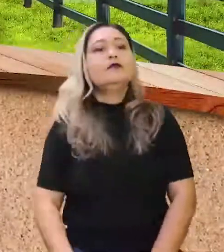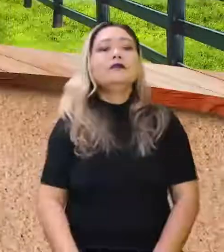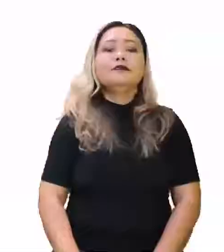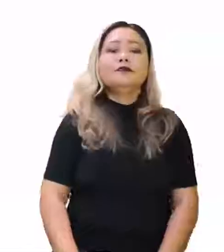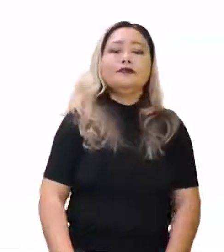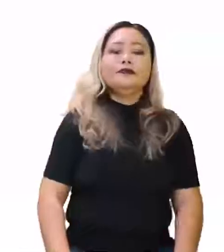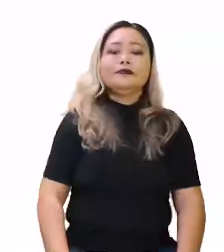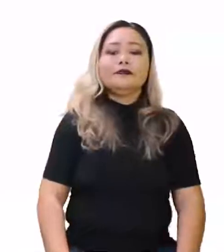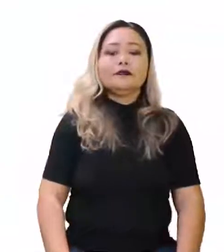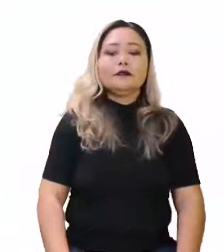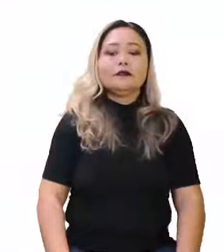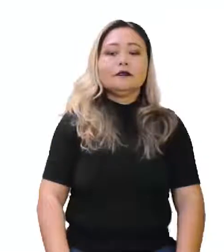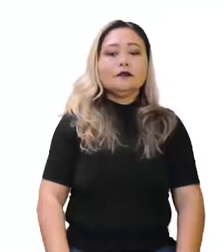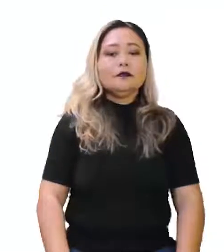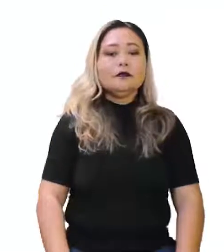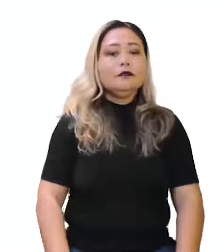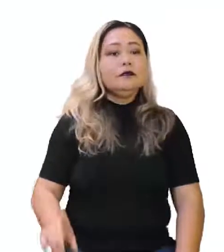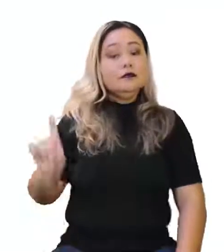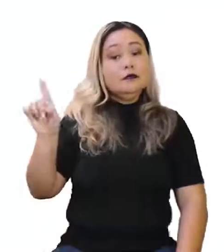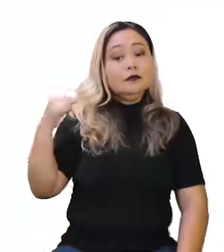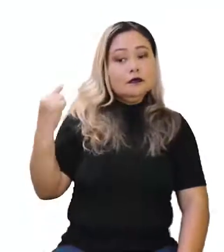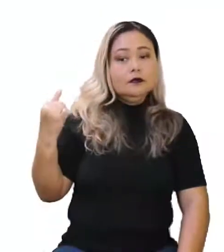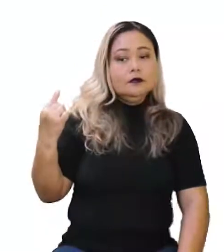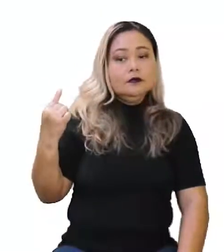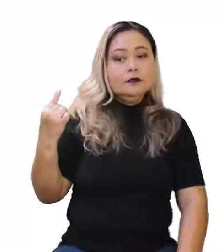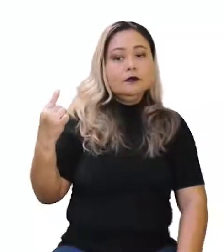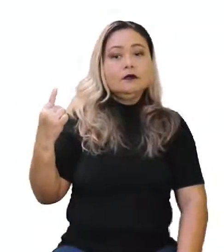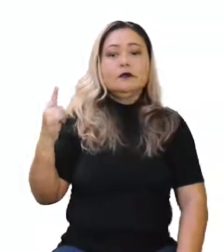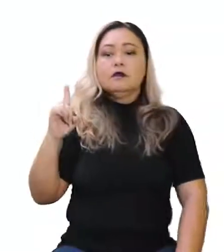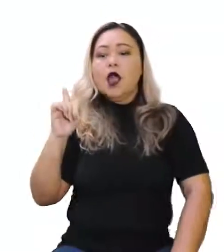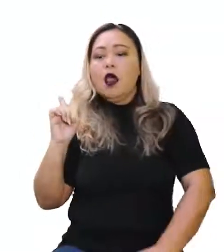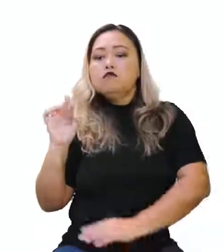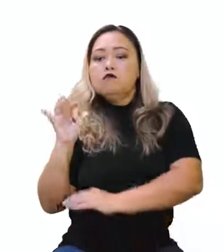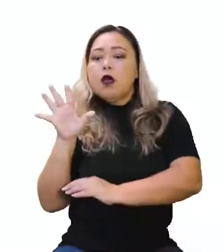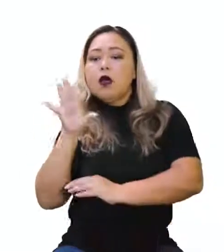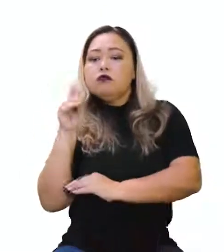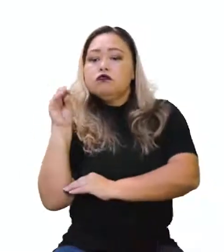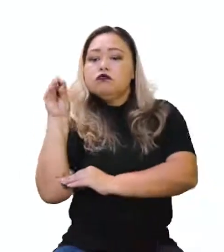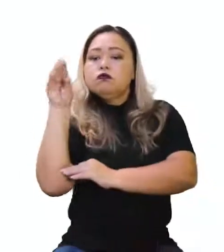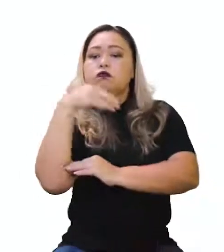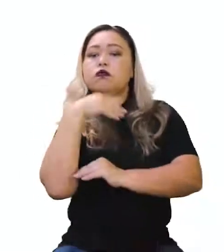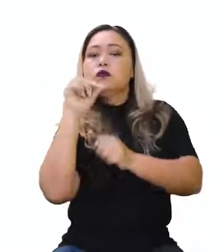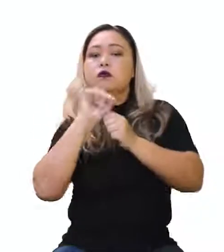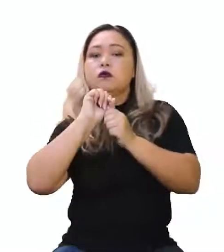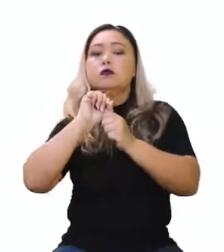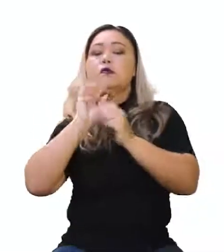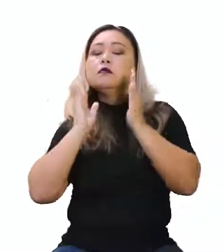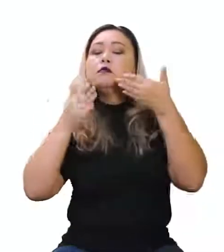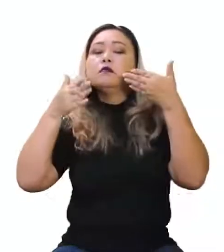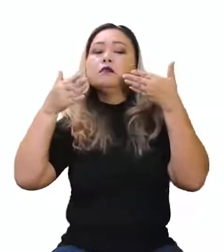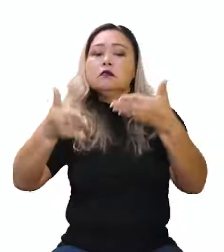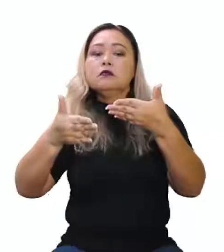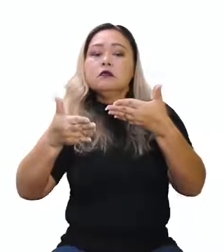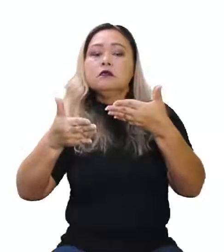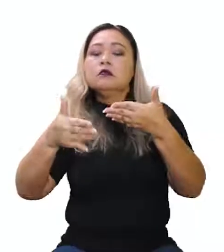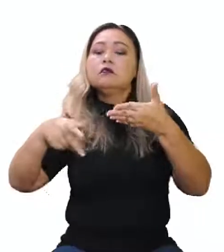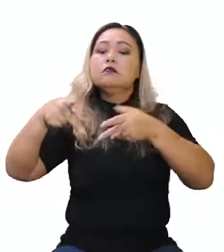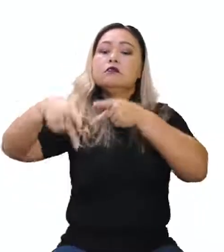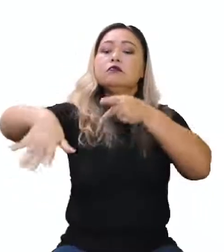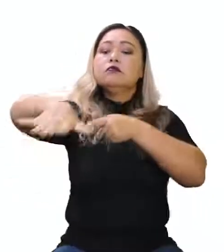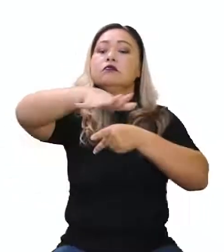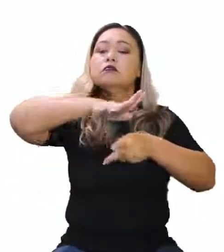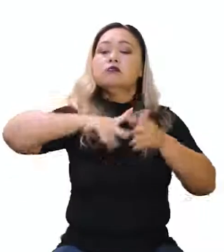aí. Então, olha só. Selvagem refere aos avestruzes em